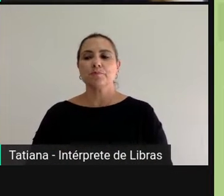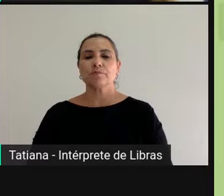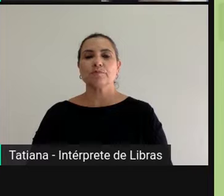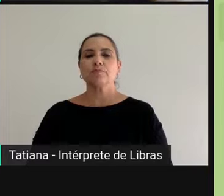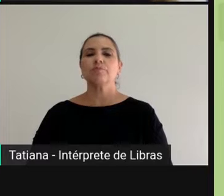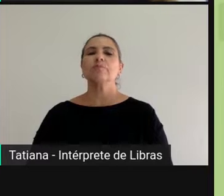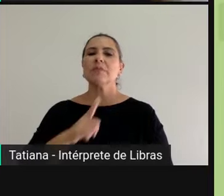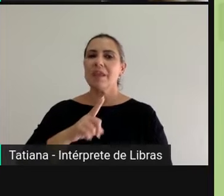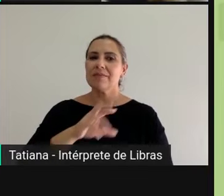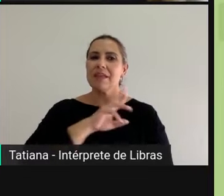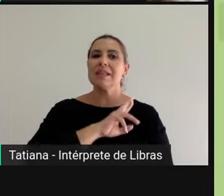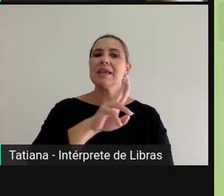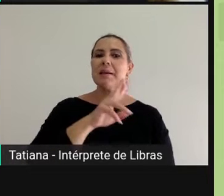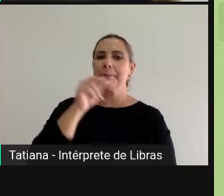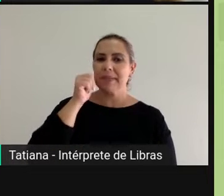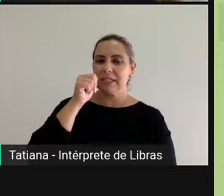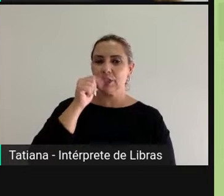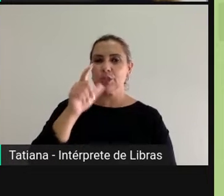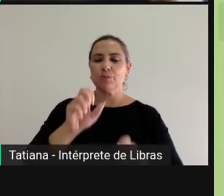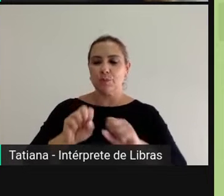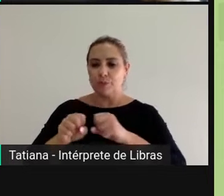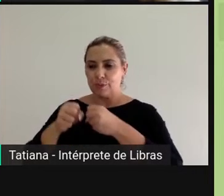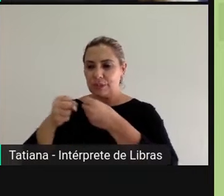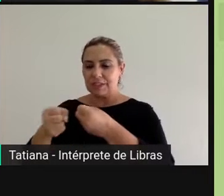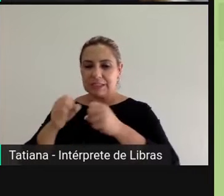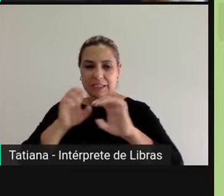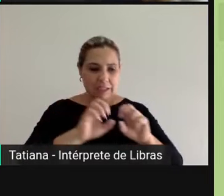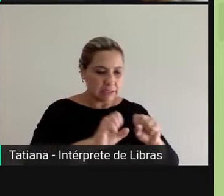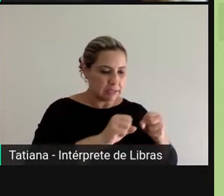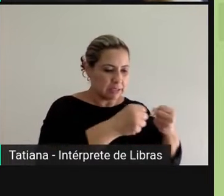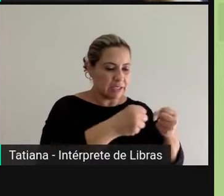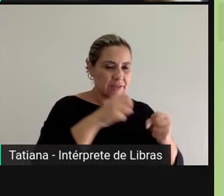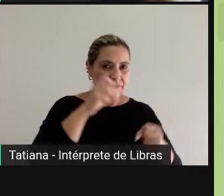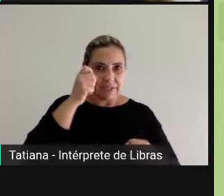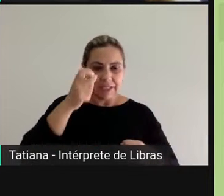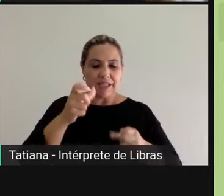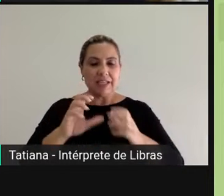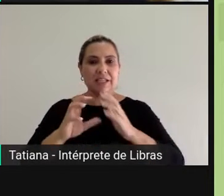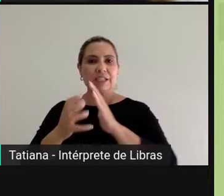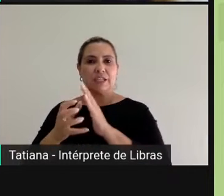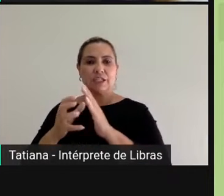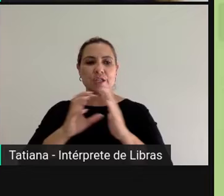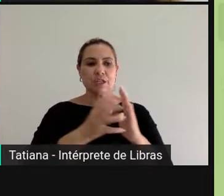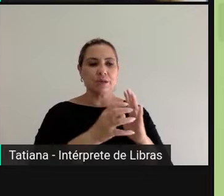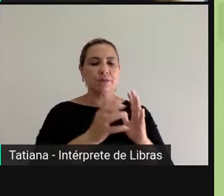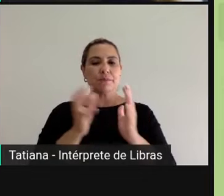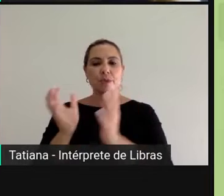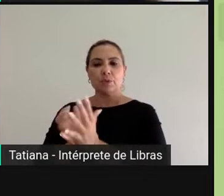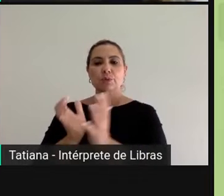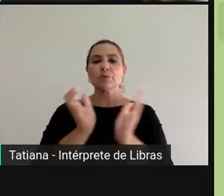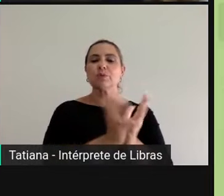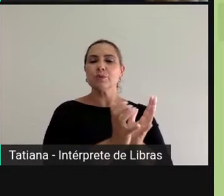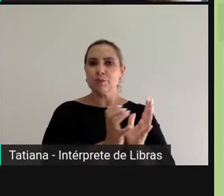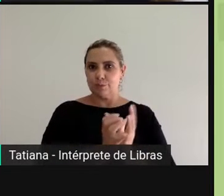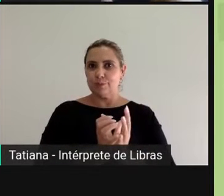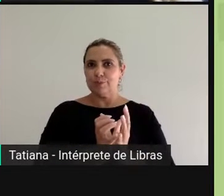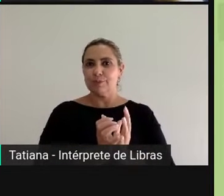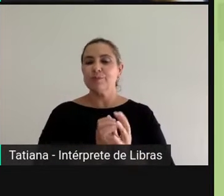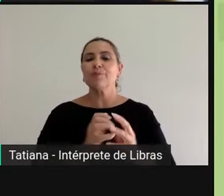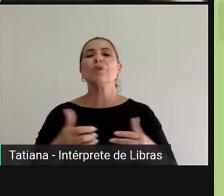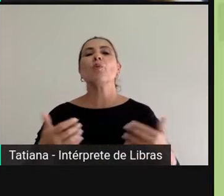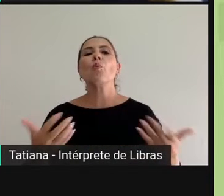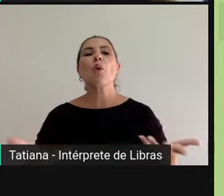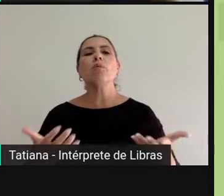Representantes mulheres que estão defendendo os interesses dos grupos aos quais elas pertencem, né? No caso, mulheres. Qual que é